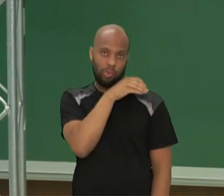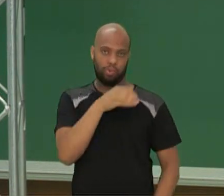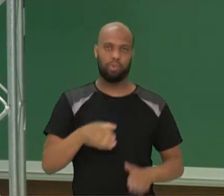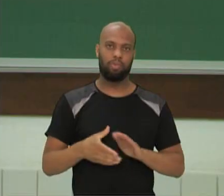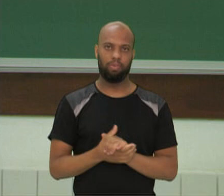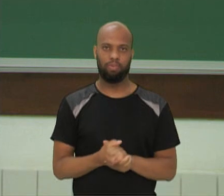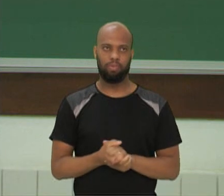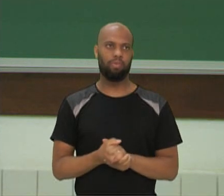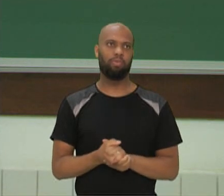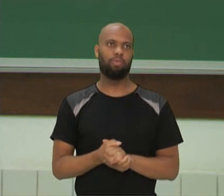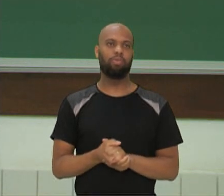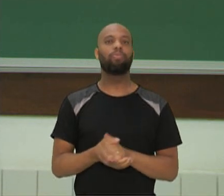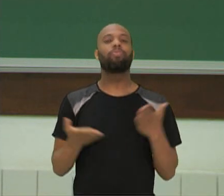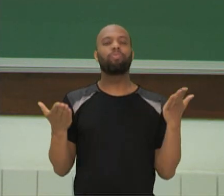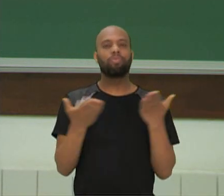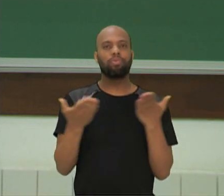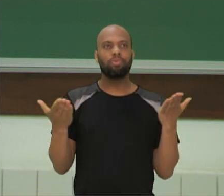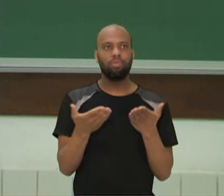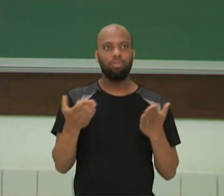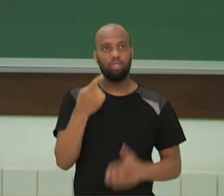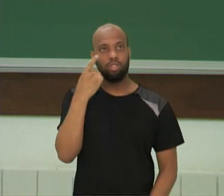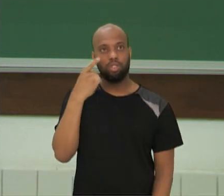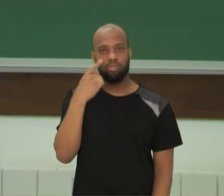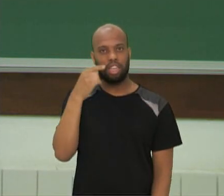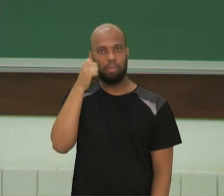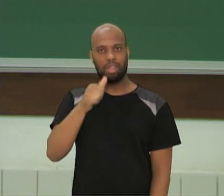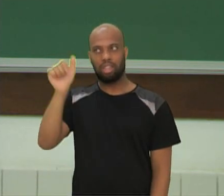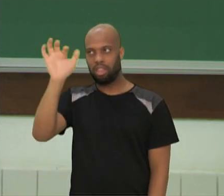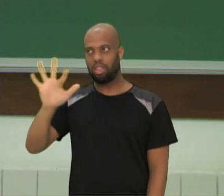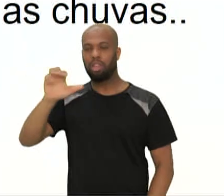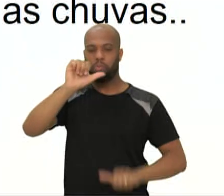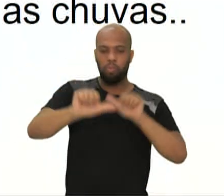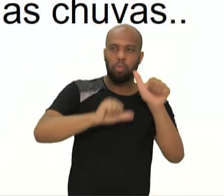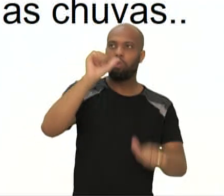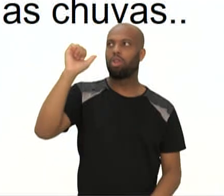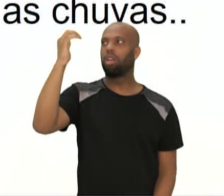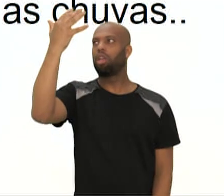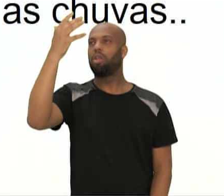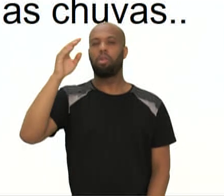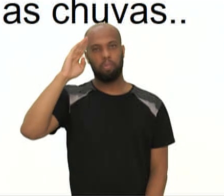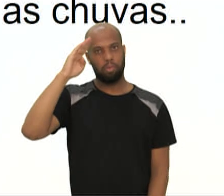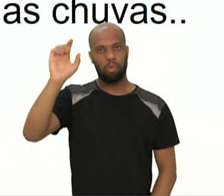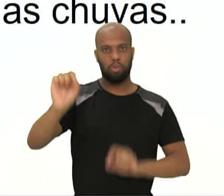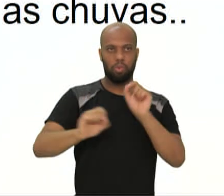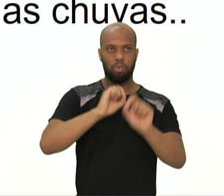resfriamento. E agora aqui, Laninha, a mudança climática principal